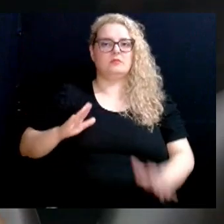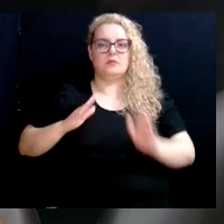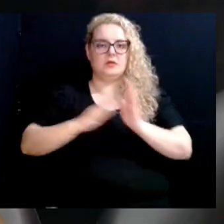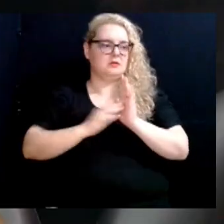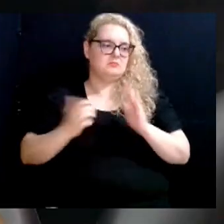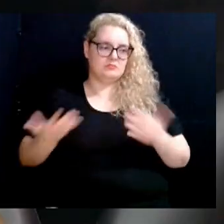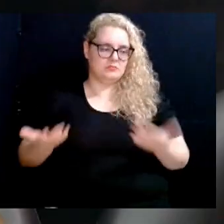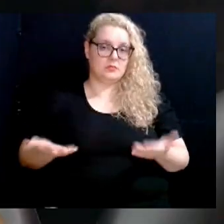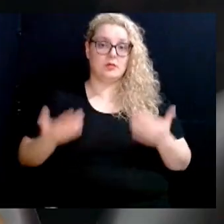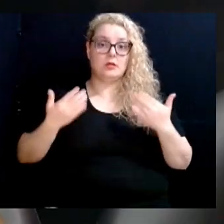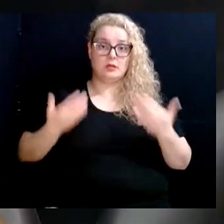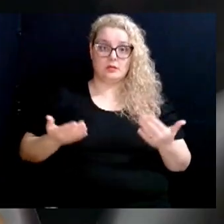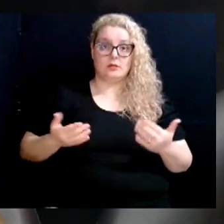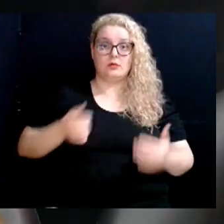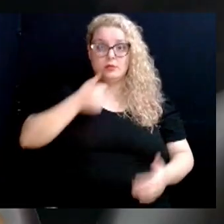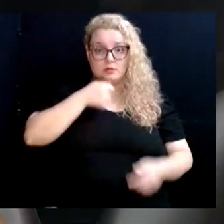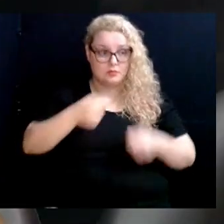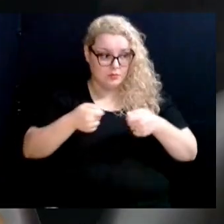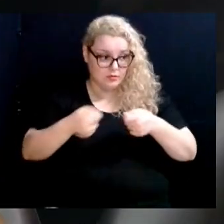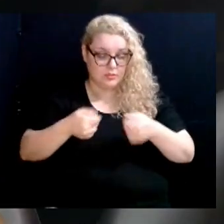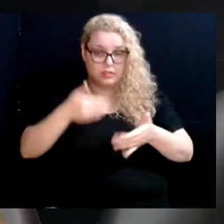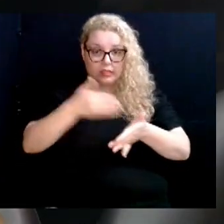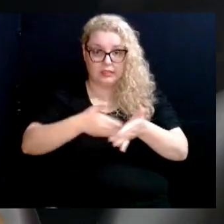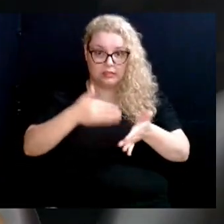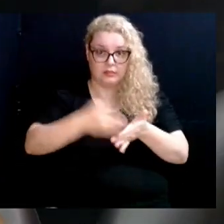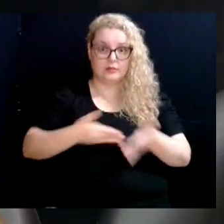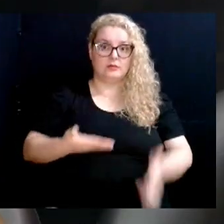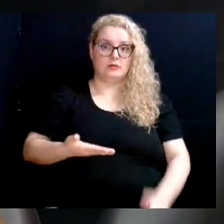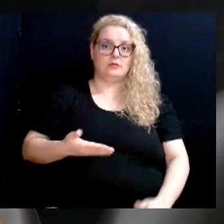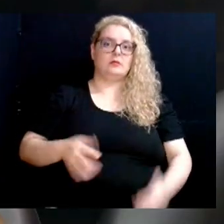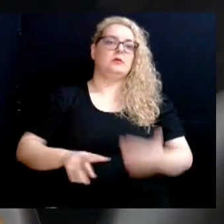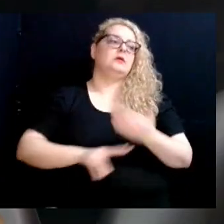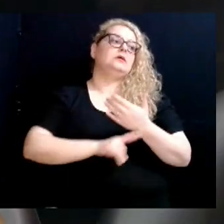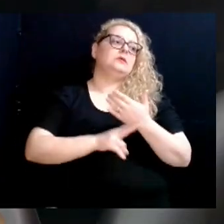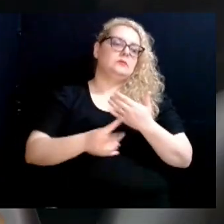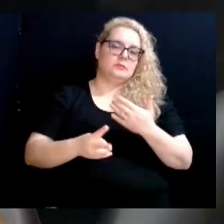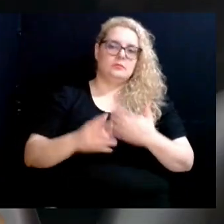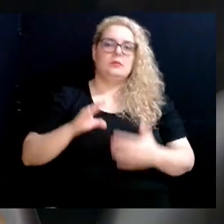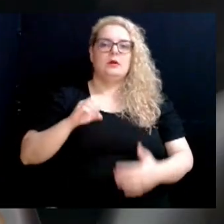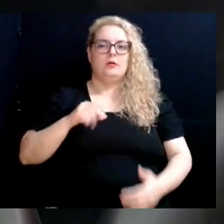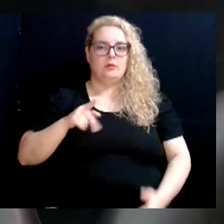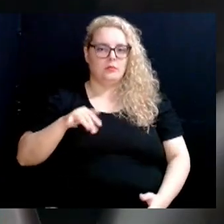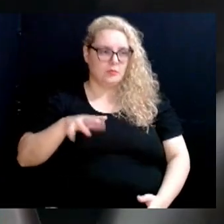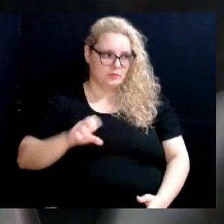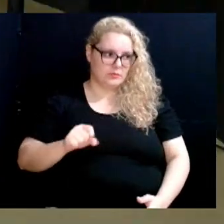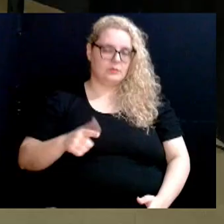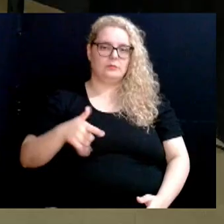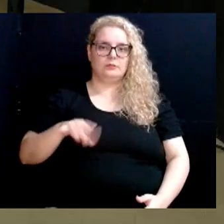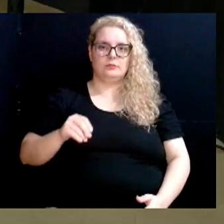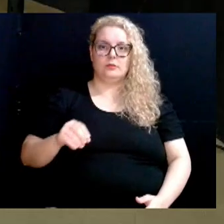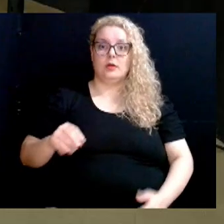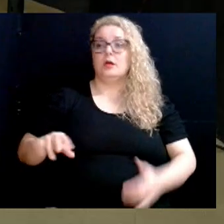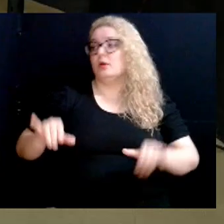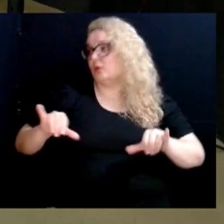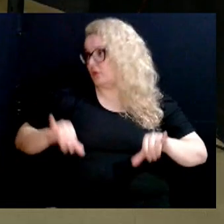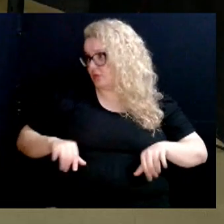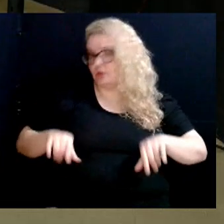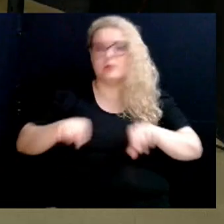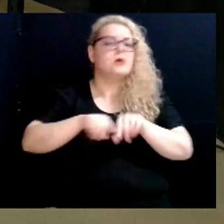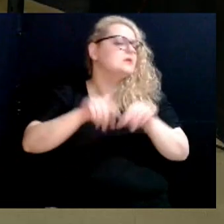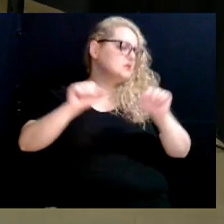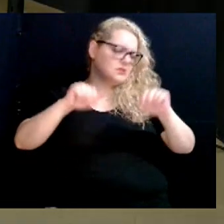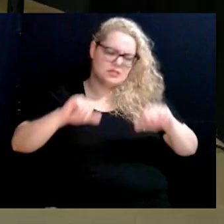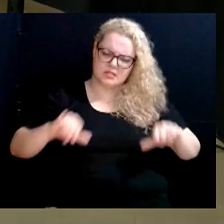Então, dietas extremamente restritas vão levar a uma compulsão. Então é preciso também... Assim, leva um sofrimento leva também. Leva um sofrimento,